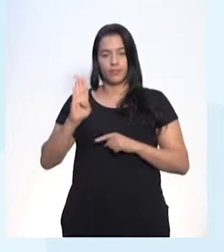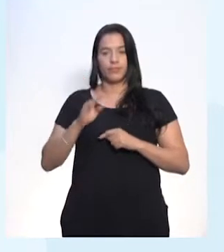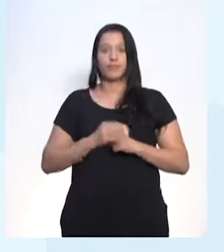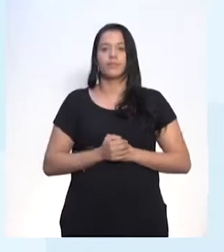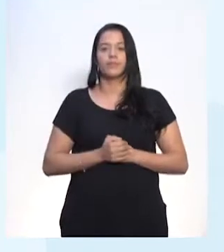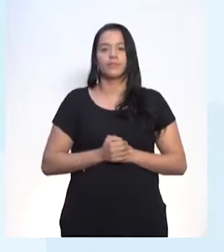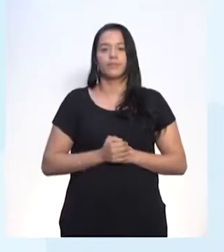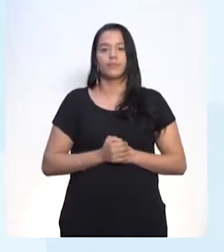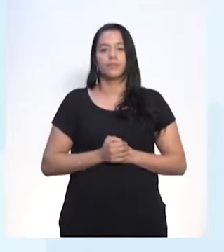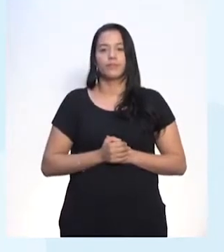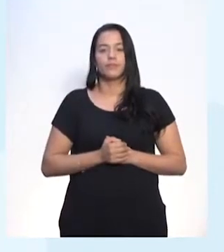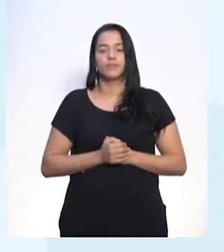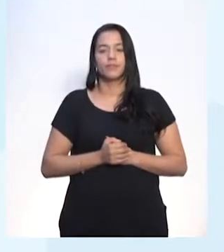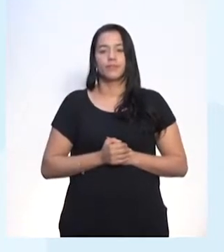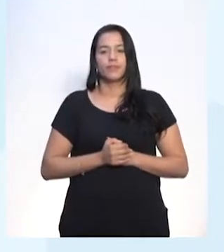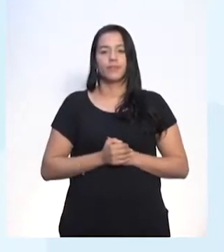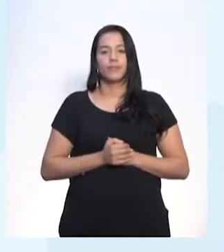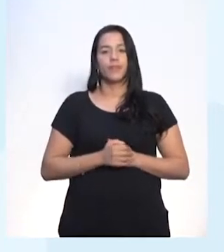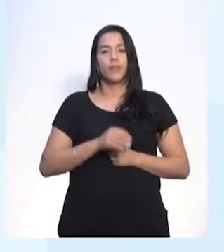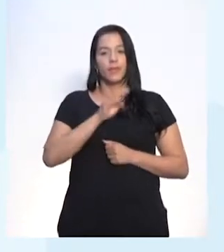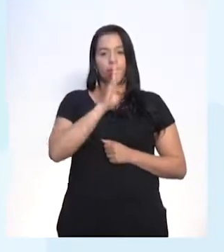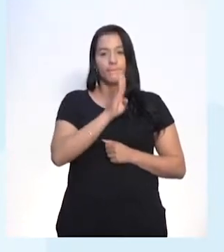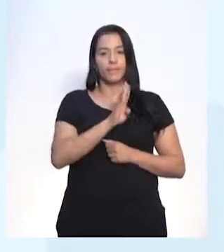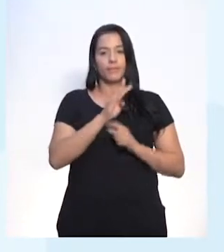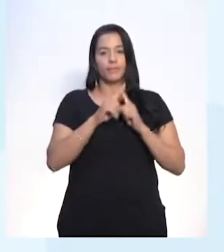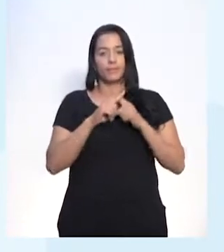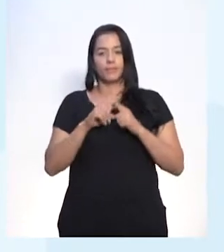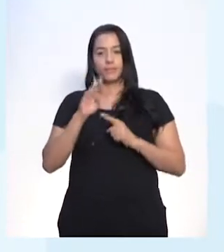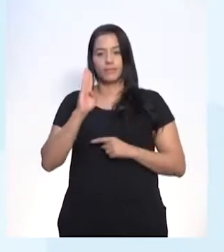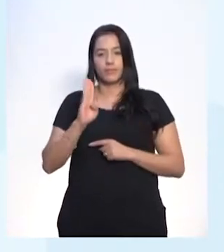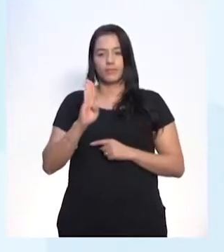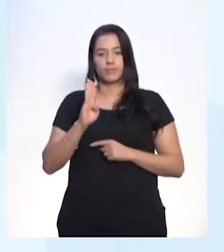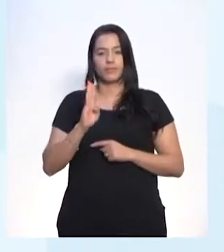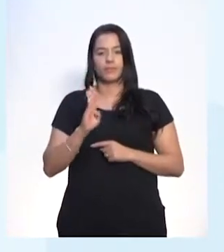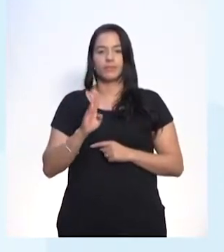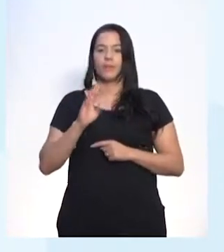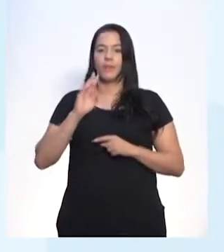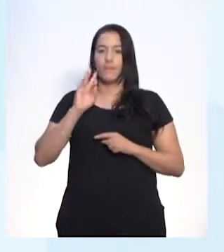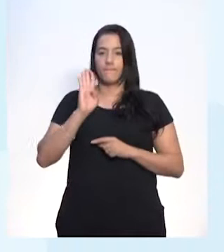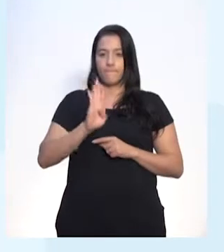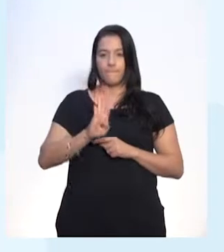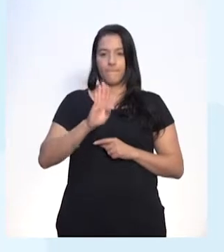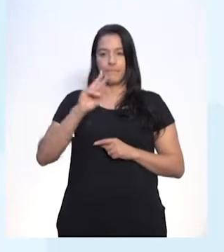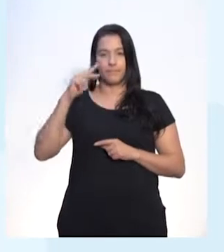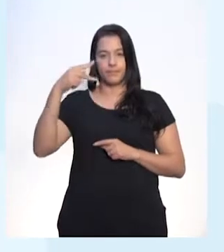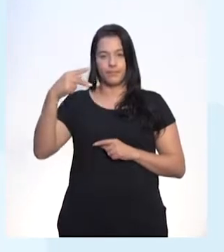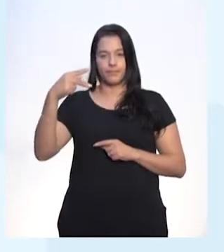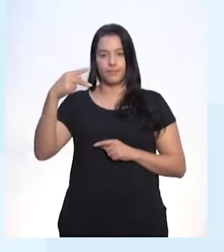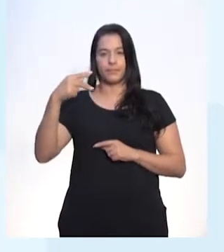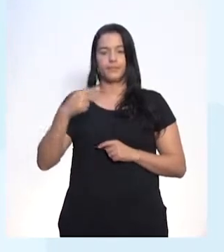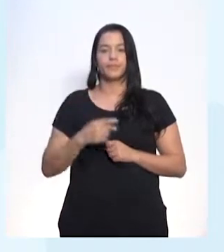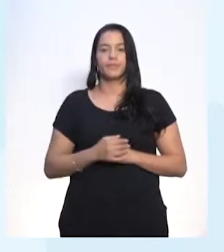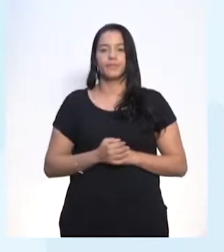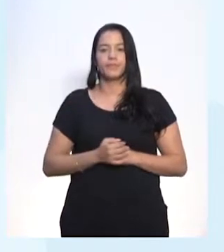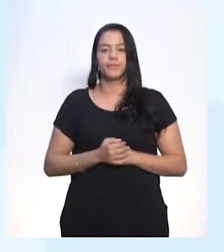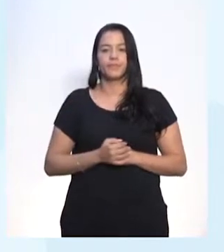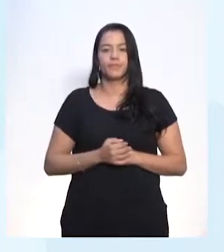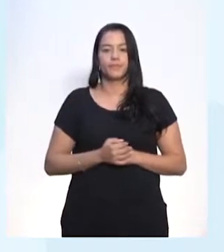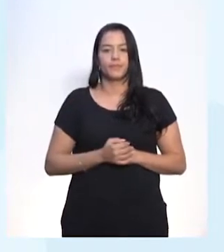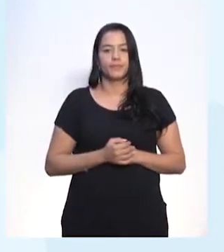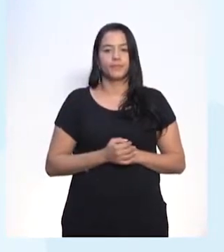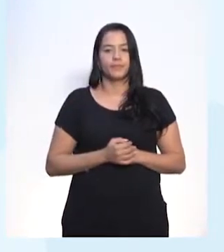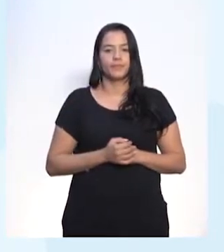B. Muito bem. B vezes B, eu tenho B ao quadrado. Então, a minha relação vai ser B